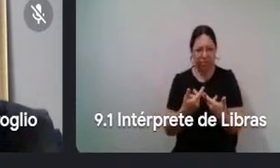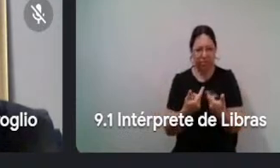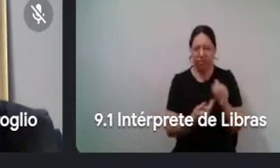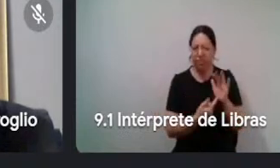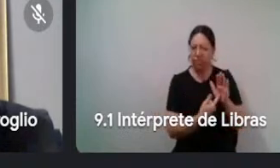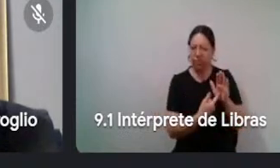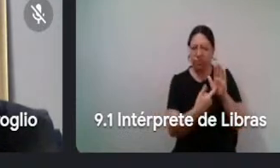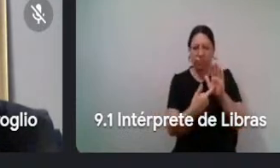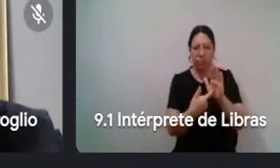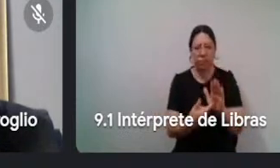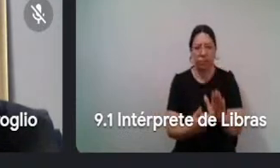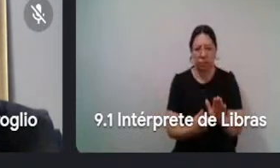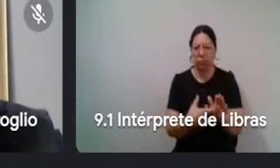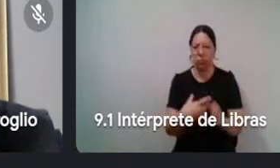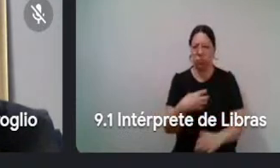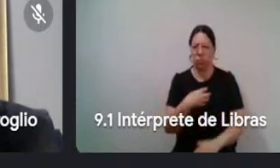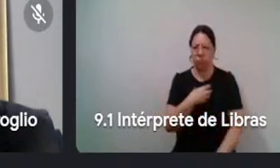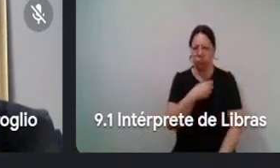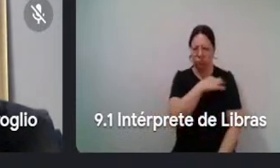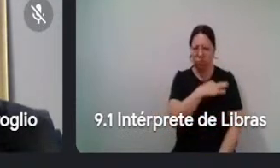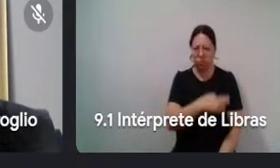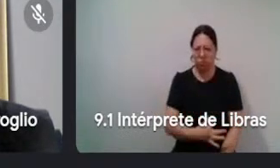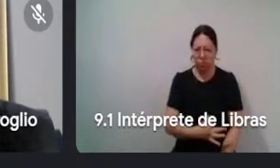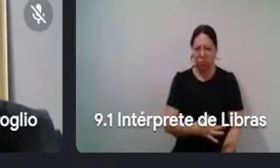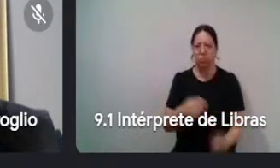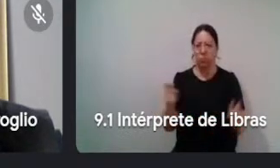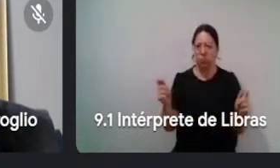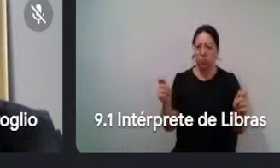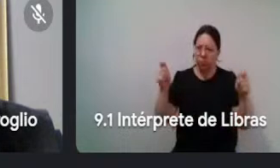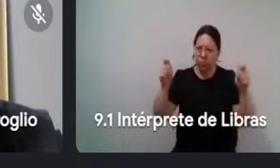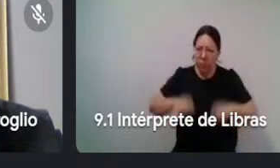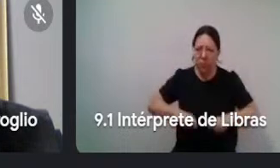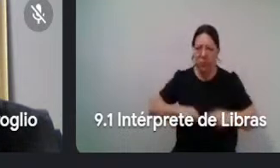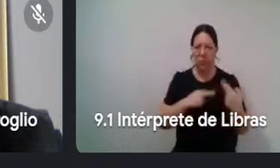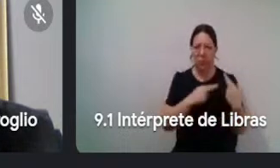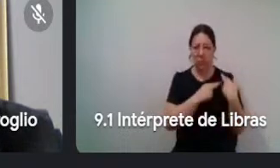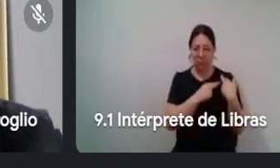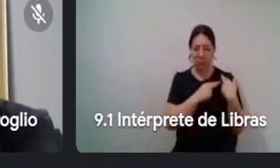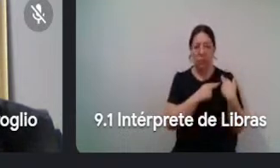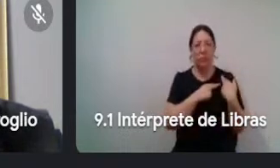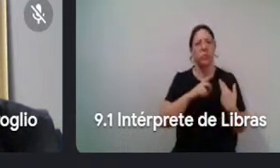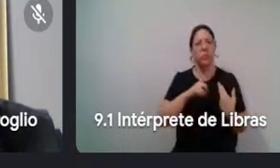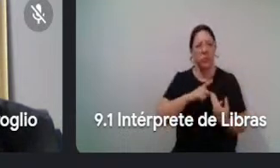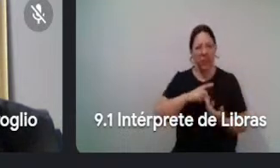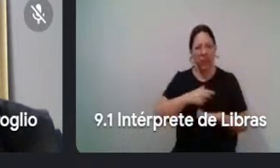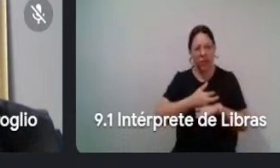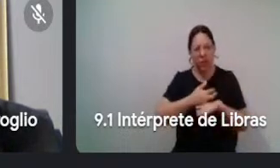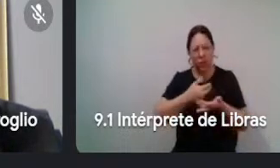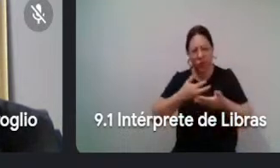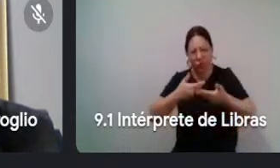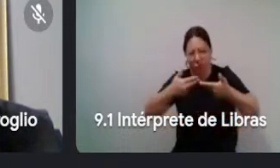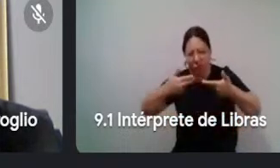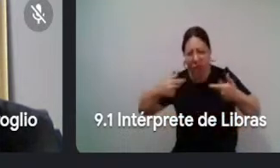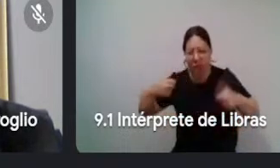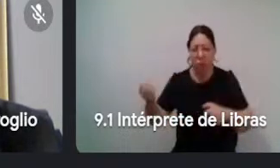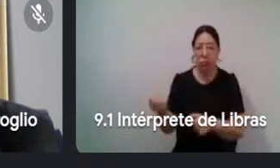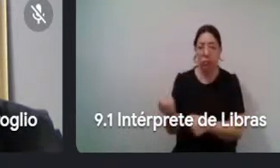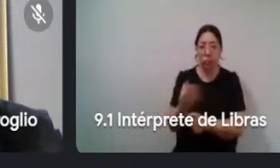responsabilidade. Foram diversas as ações relevantes executadas durante o ano, dentre as quais